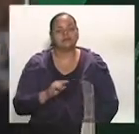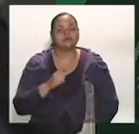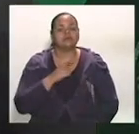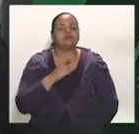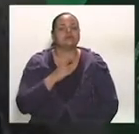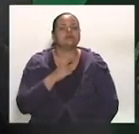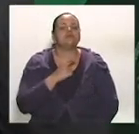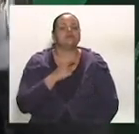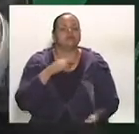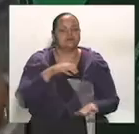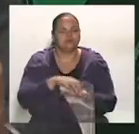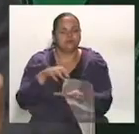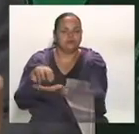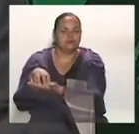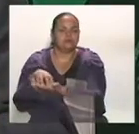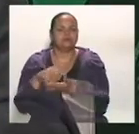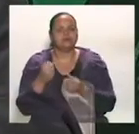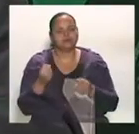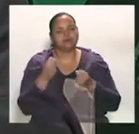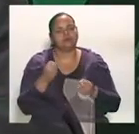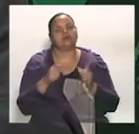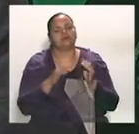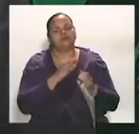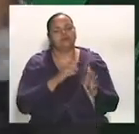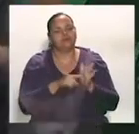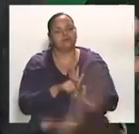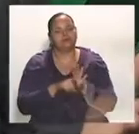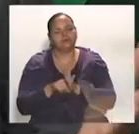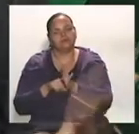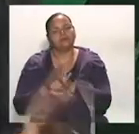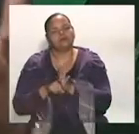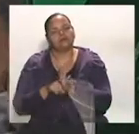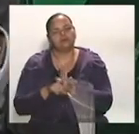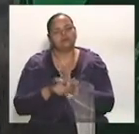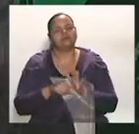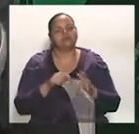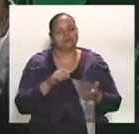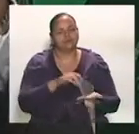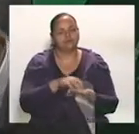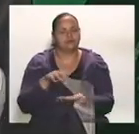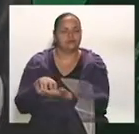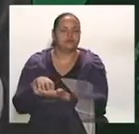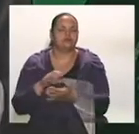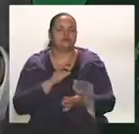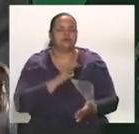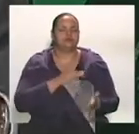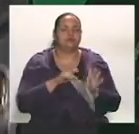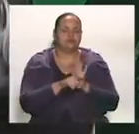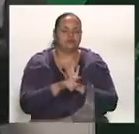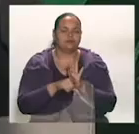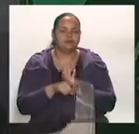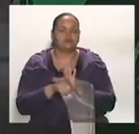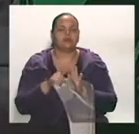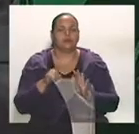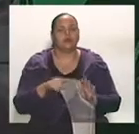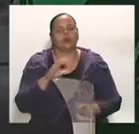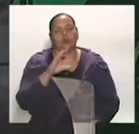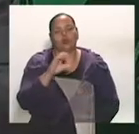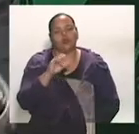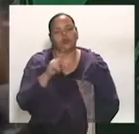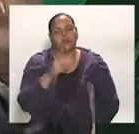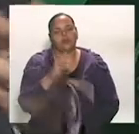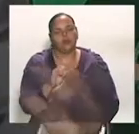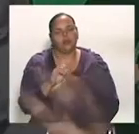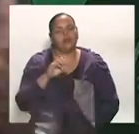mantendo nos próprios órgãos internos o poder de fiscalização. E não raro, os órgãos de fiscalização são Conselho